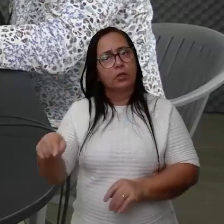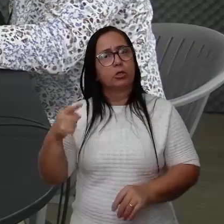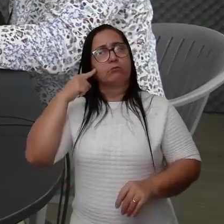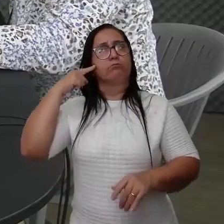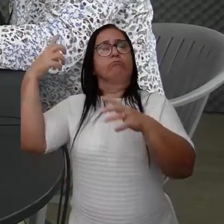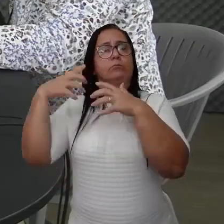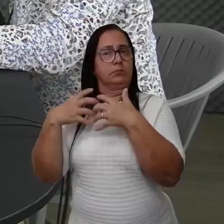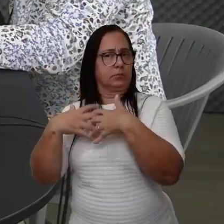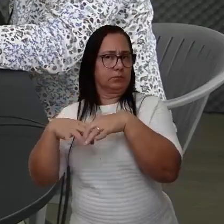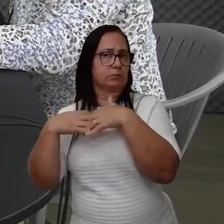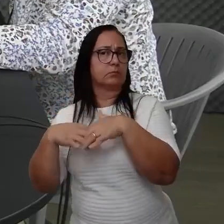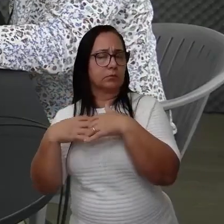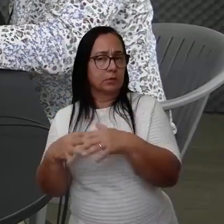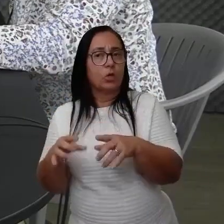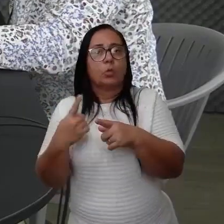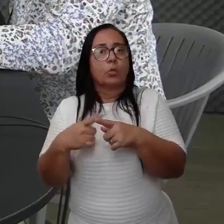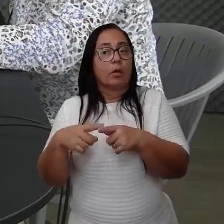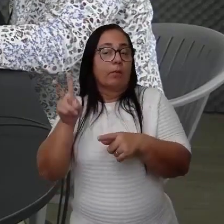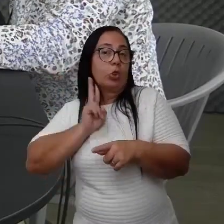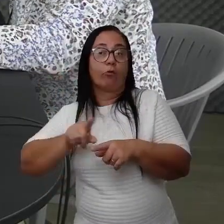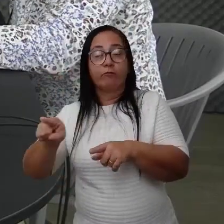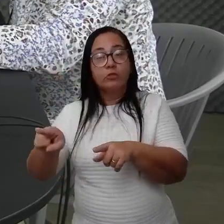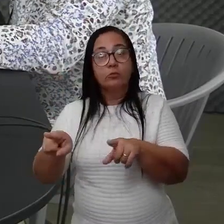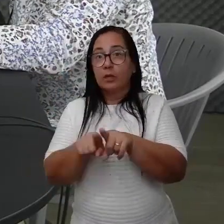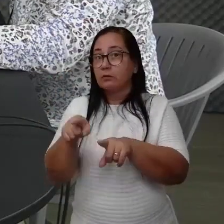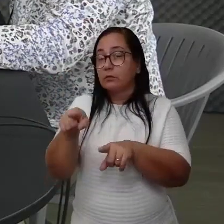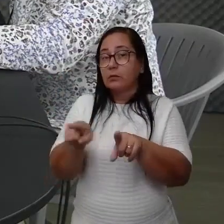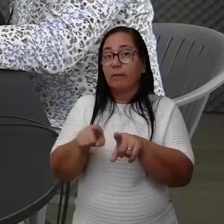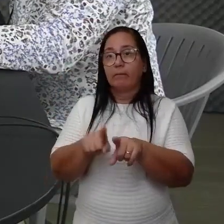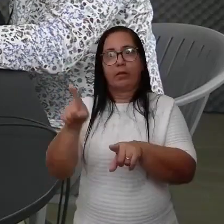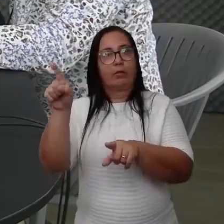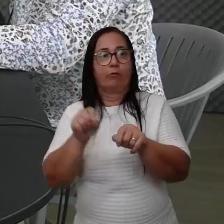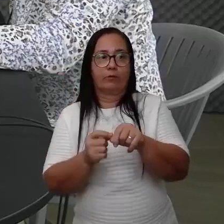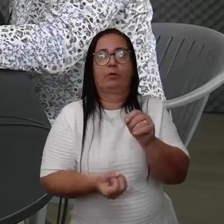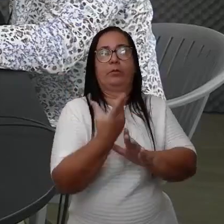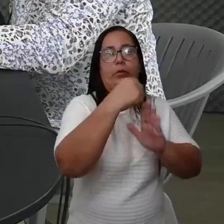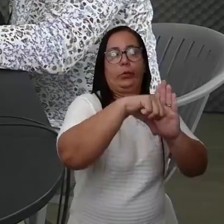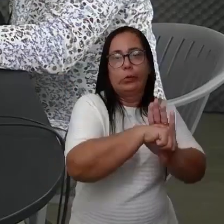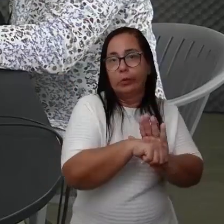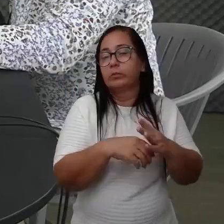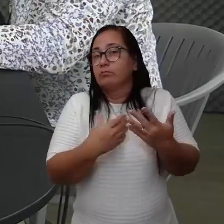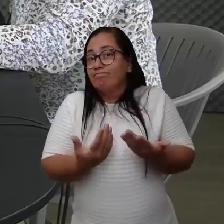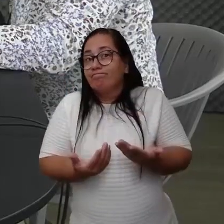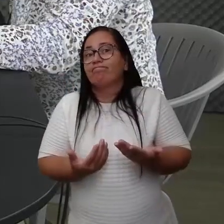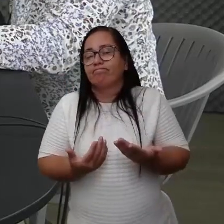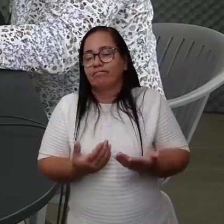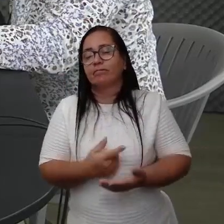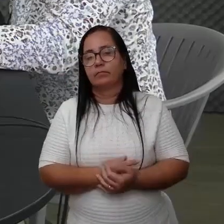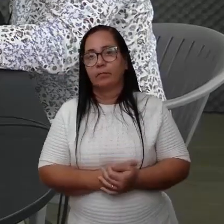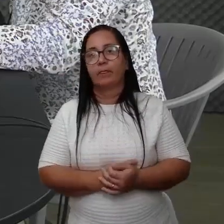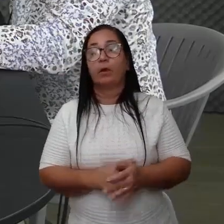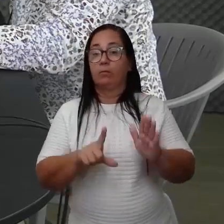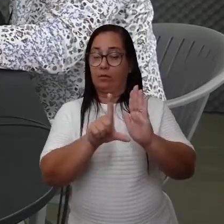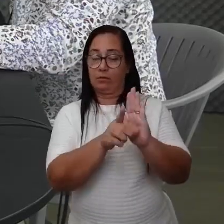uso racional, para que elas não fossem vítimas e também não fossem golpistas, né, digamos assim, né, pessoas que iam infringir a lei. Então,